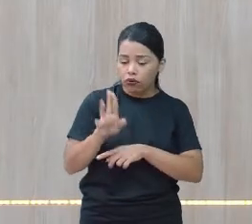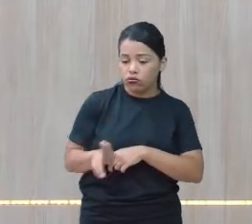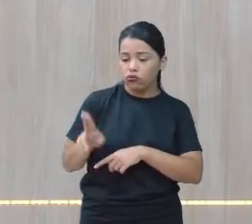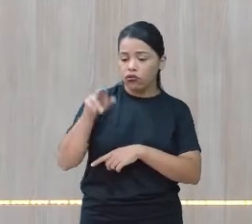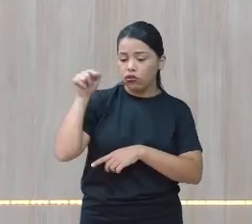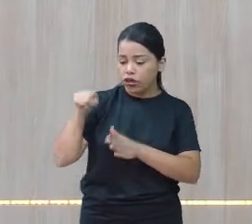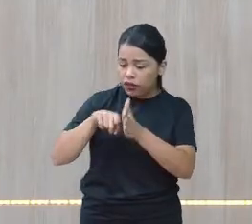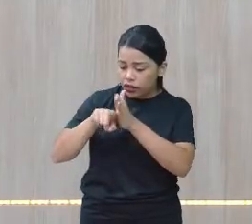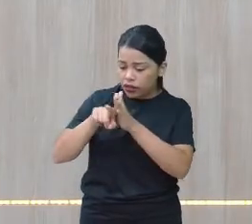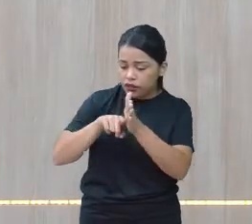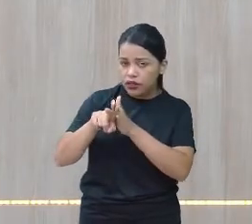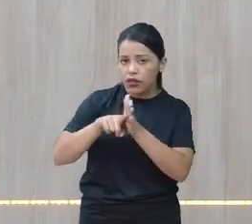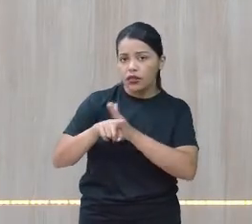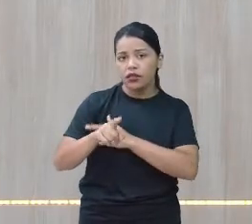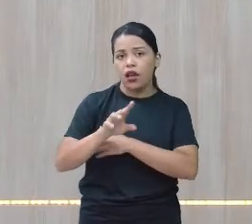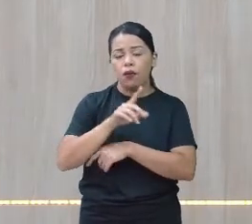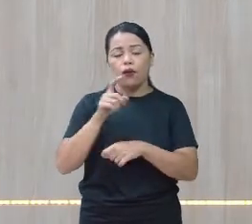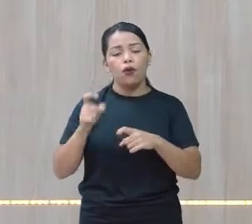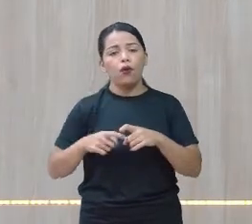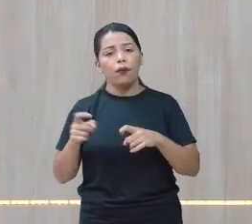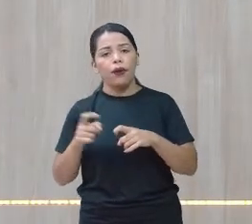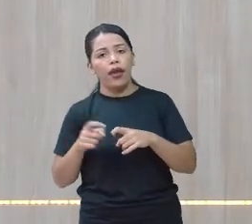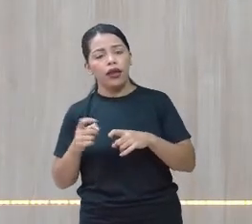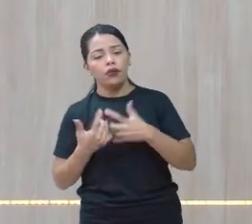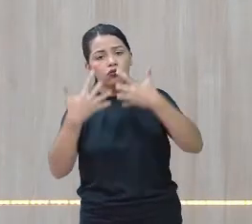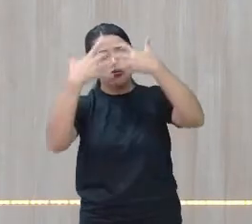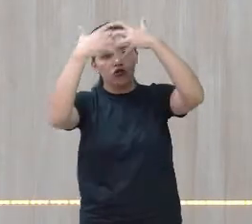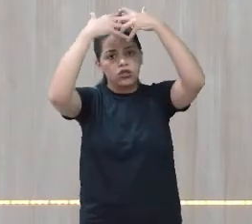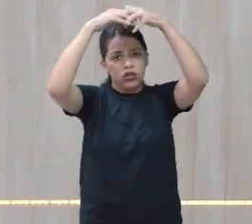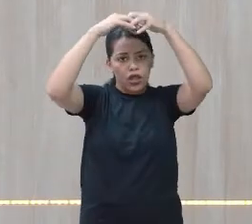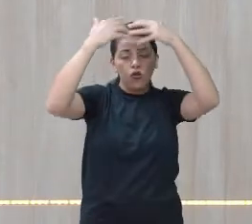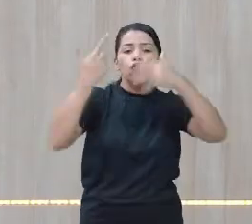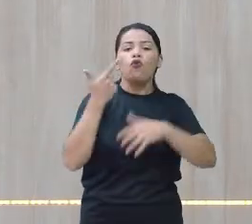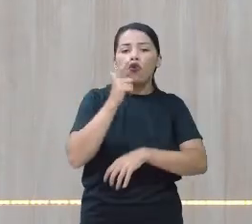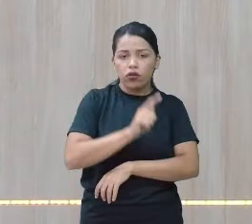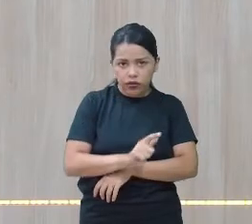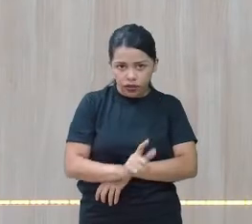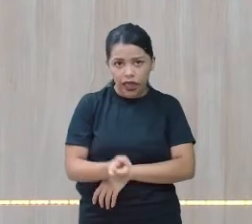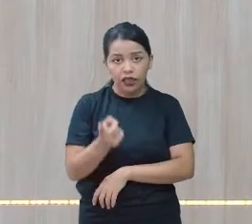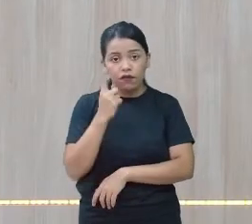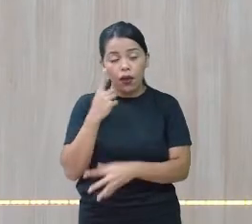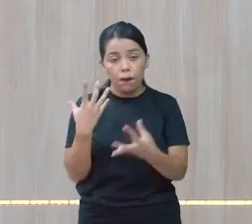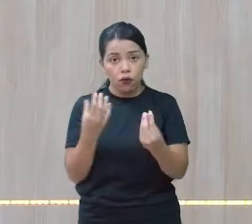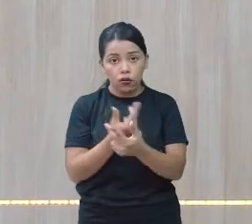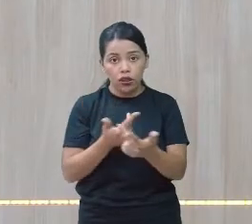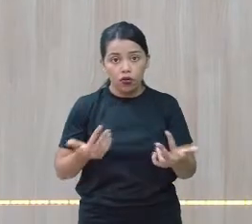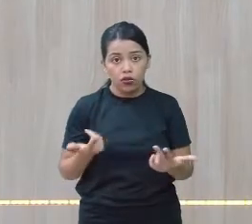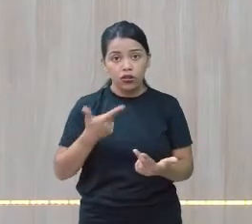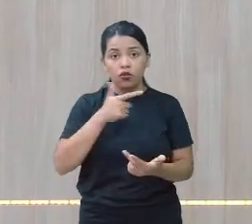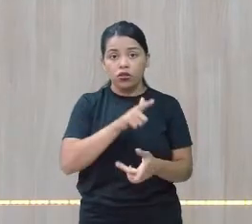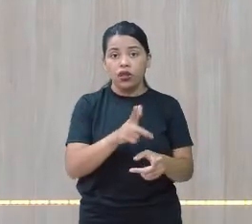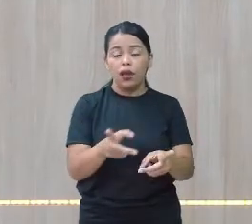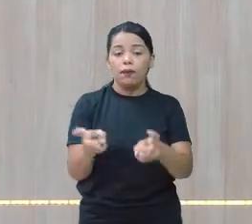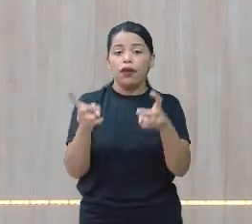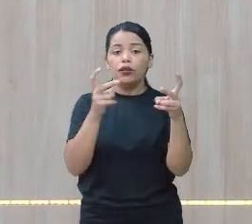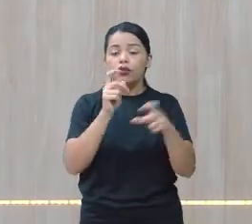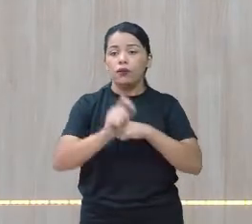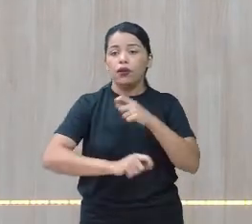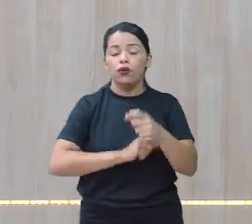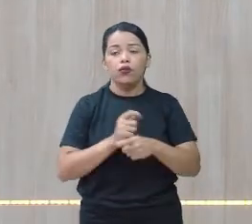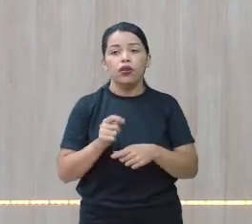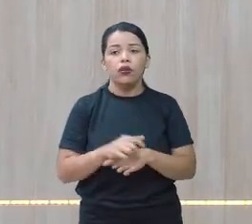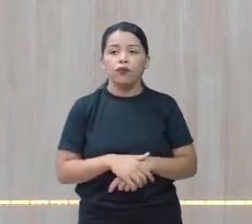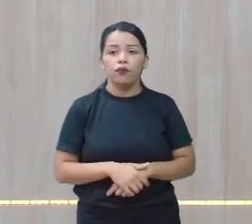através desse exame, os médicos, né, os neurologistas, eles conseguem ver muita coisa, eles conseguem perceber. E o que é que o